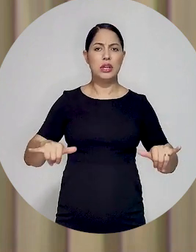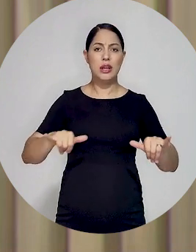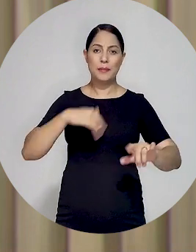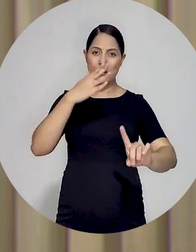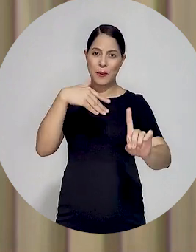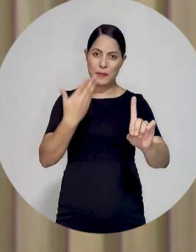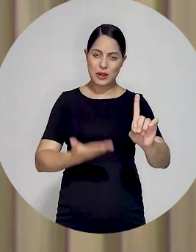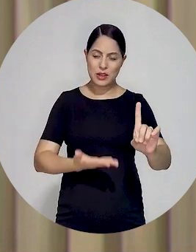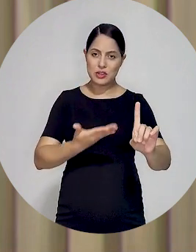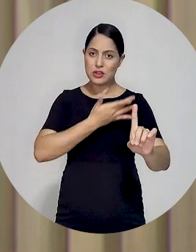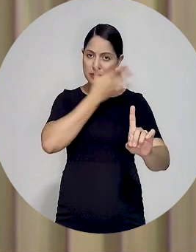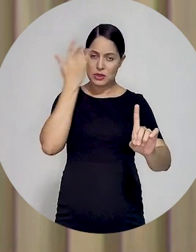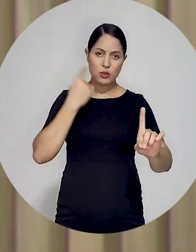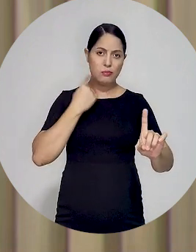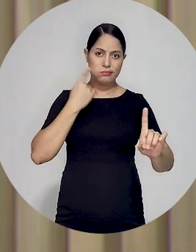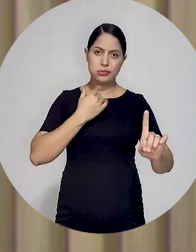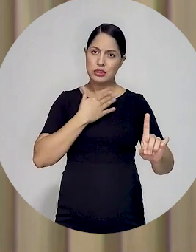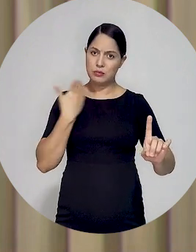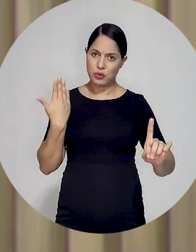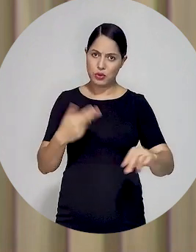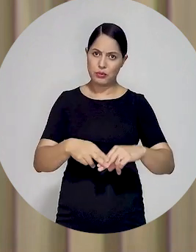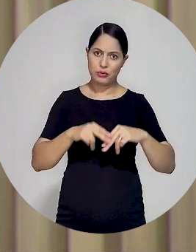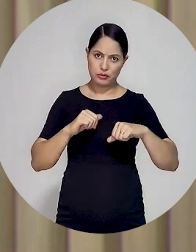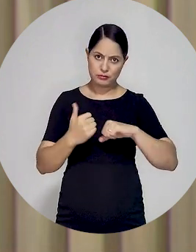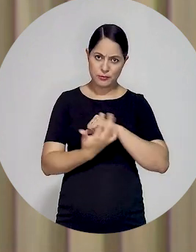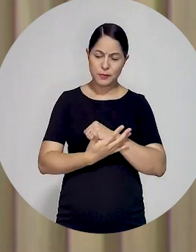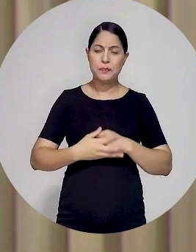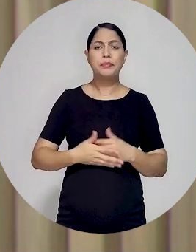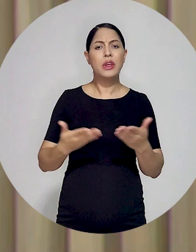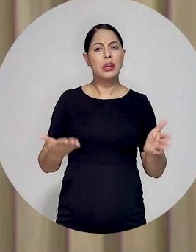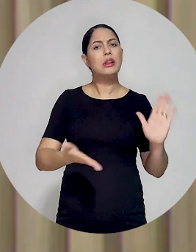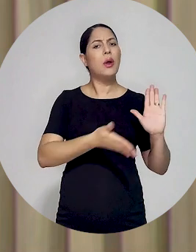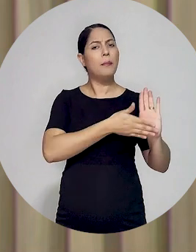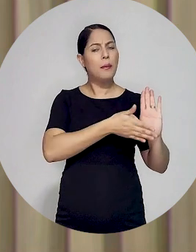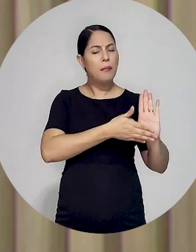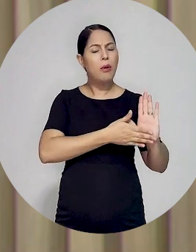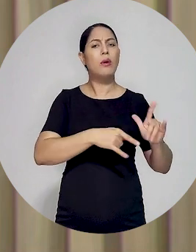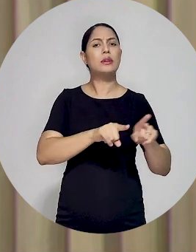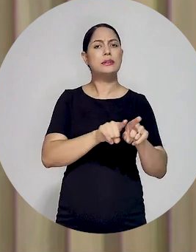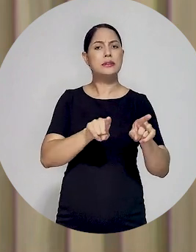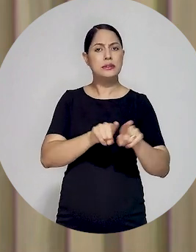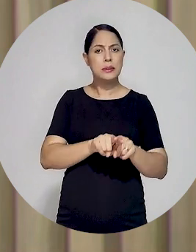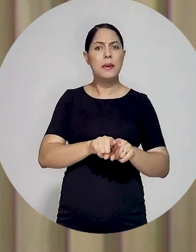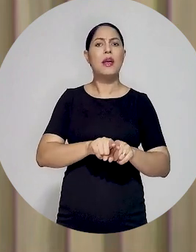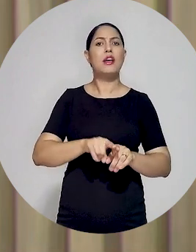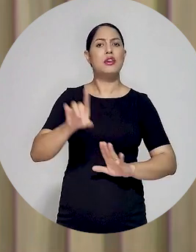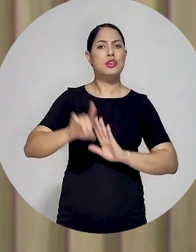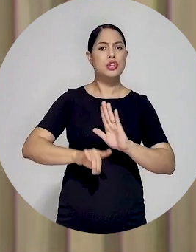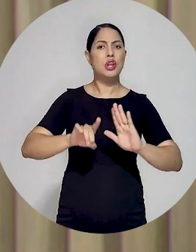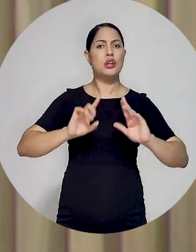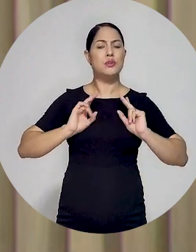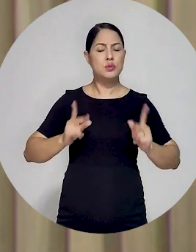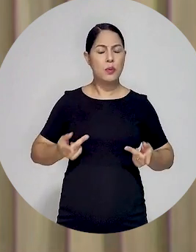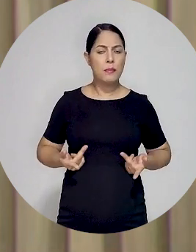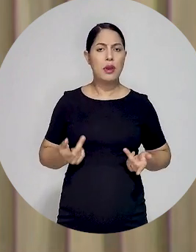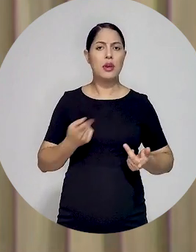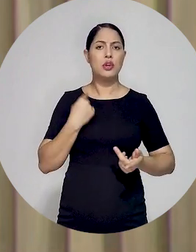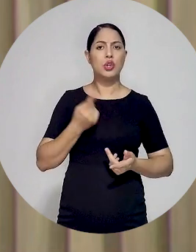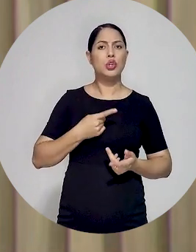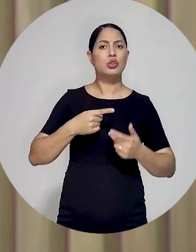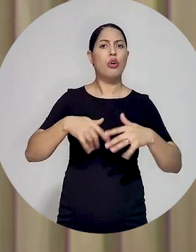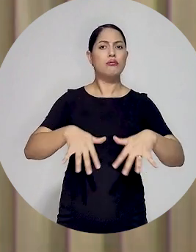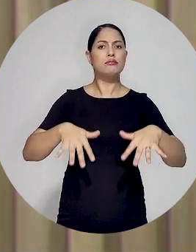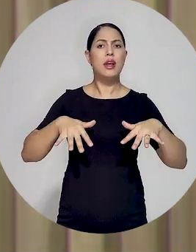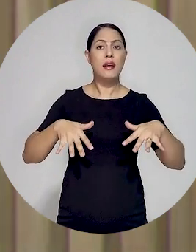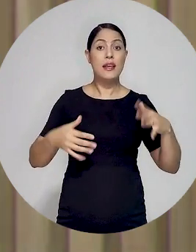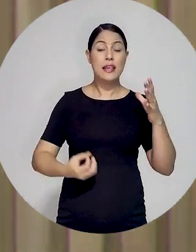secretária-geral, Sayuri Ottoni, reunimos todas as propostas, a da presidência da Comissão de Direitos Humanos, a do monumento, e